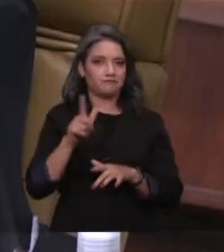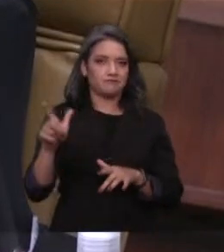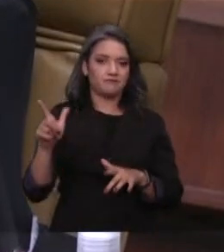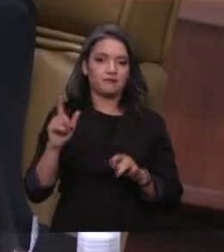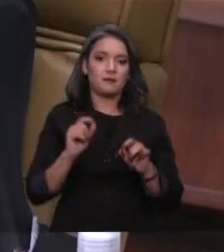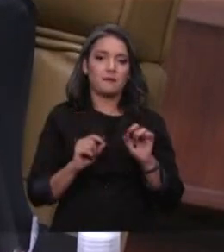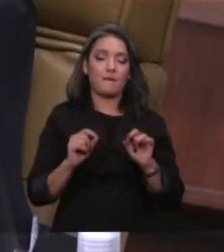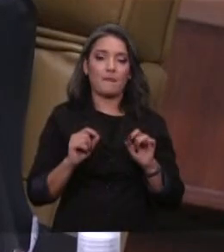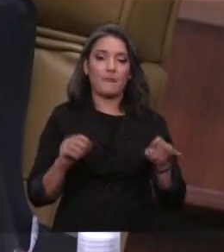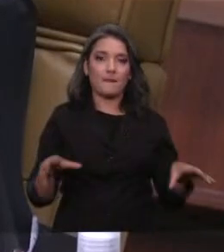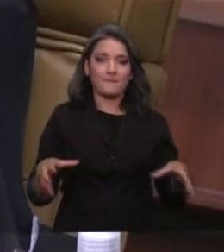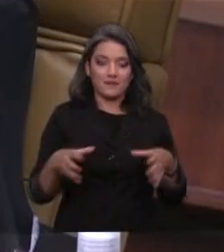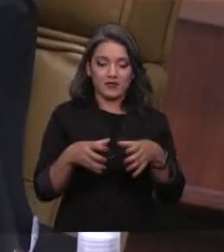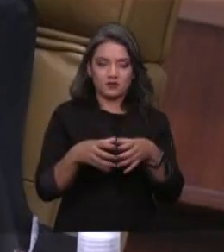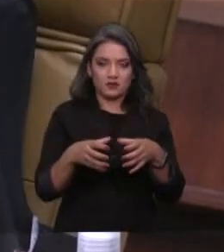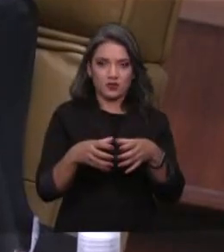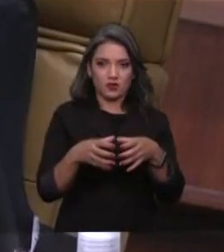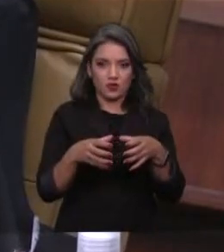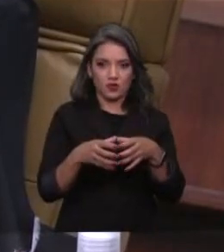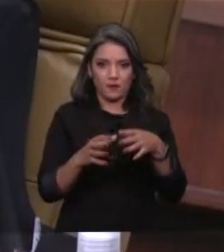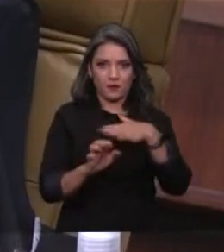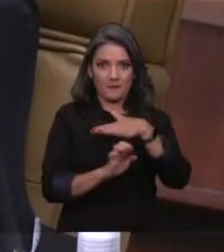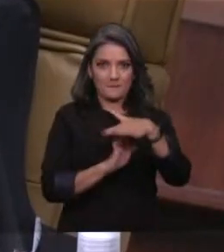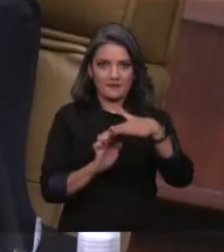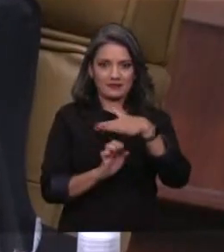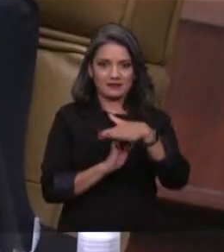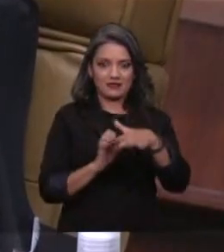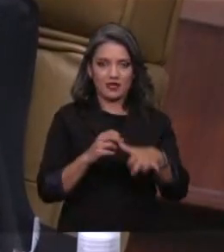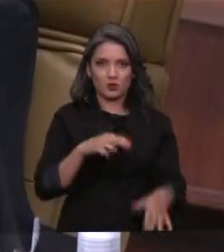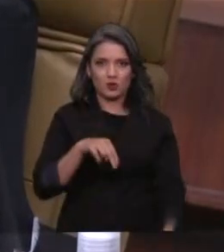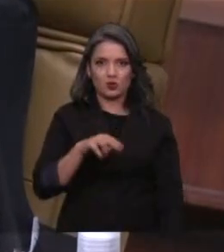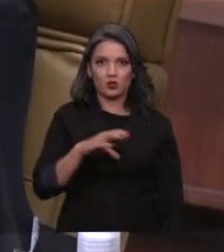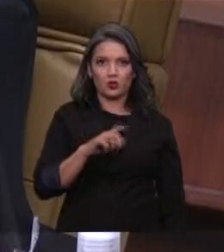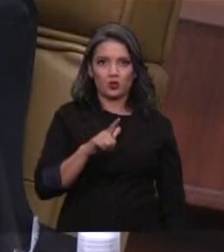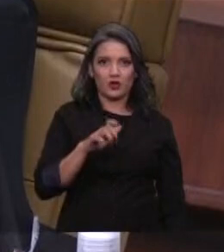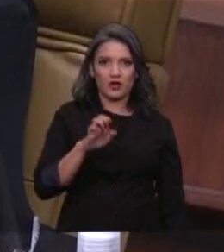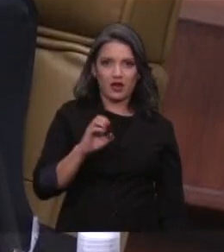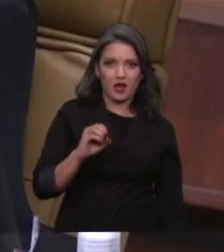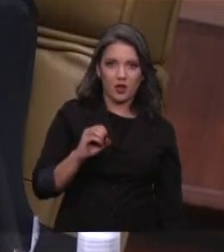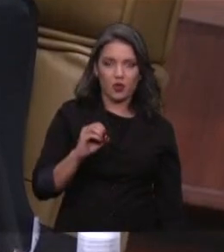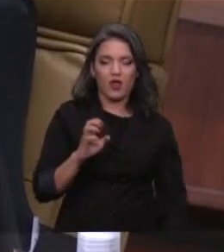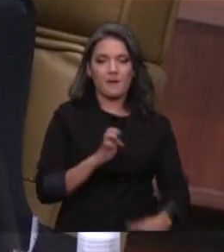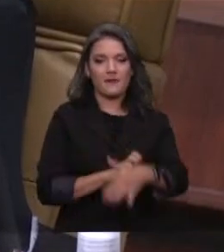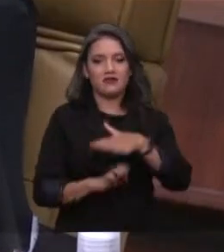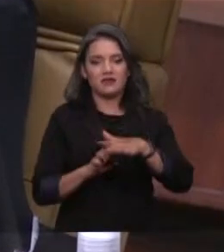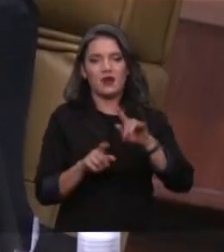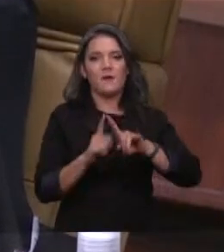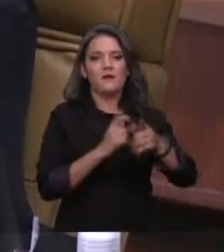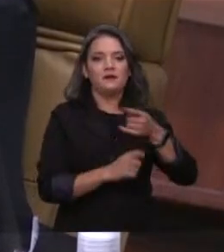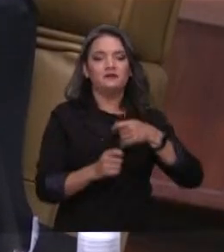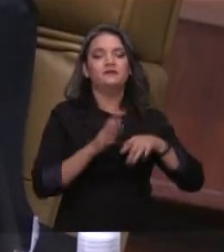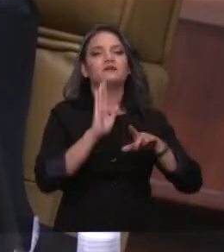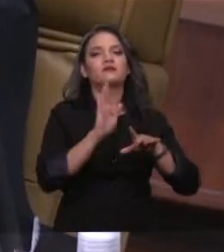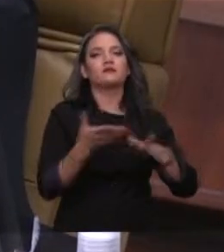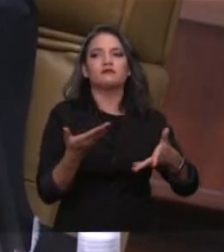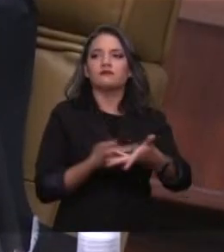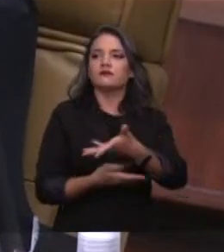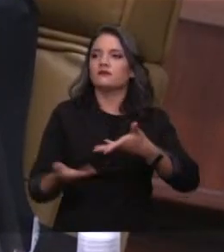o chamado núcleo empresarial ou núcleo econômico também se relacionou com outros